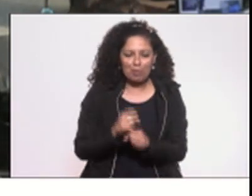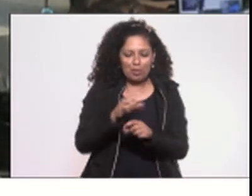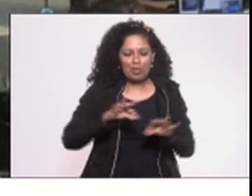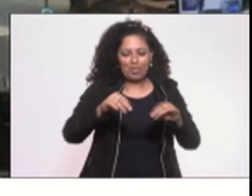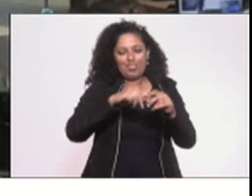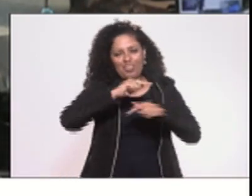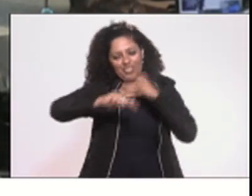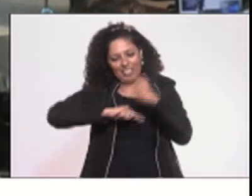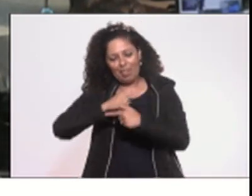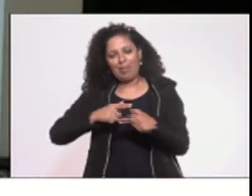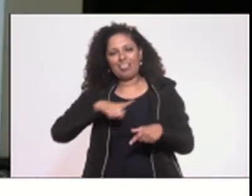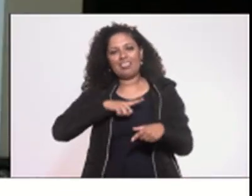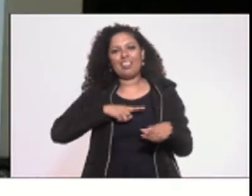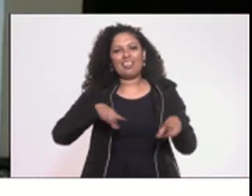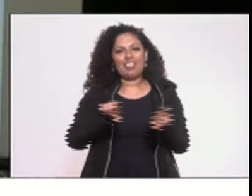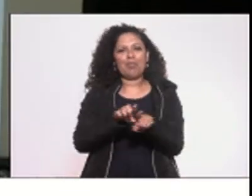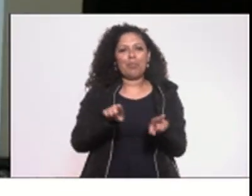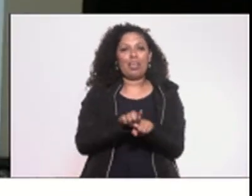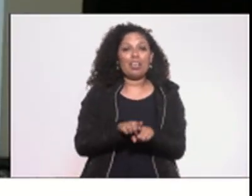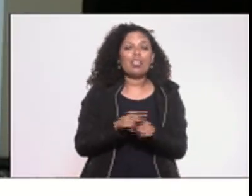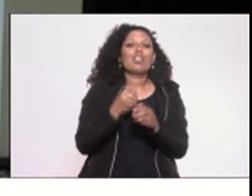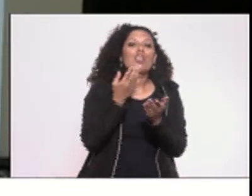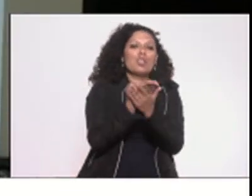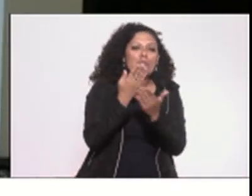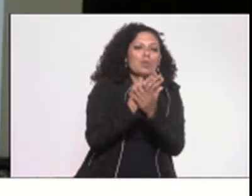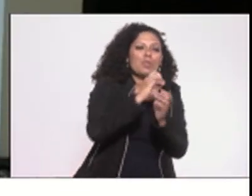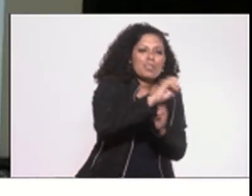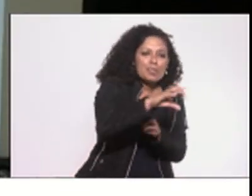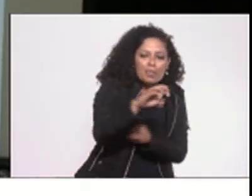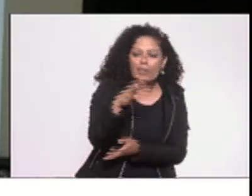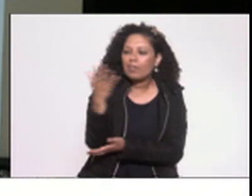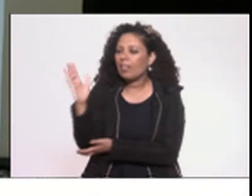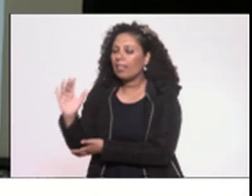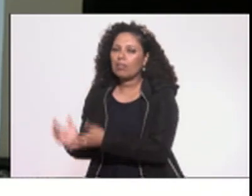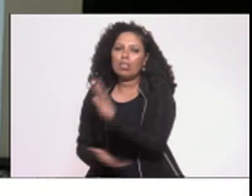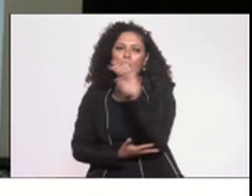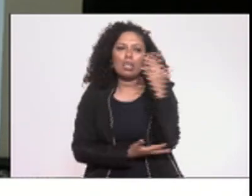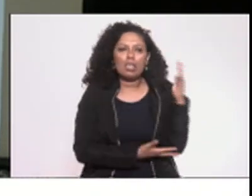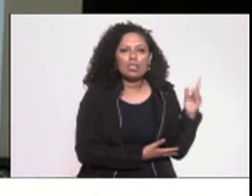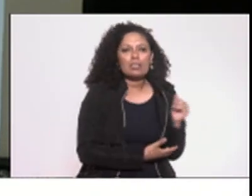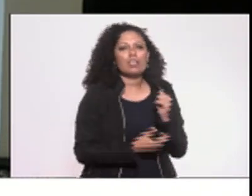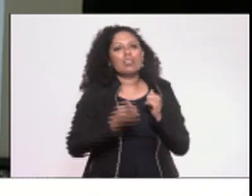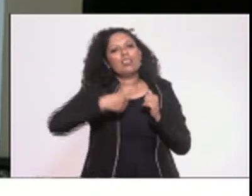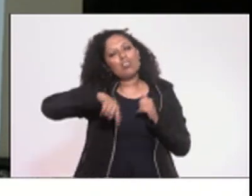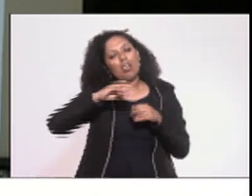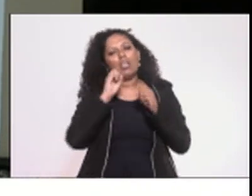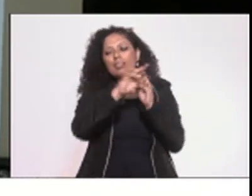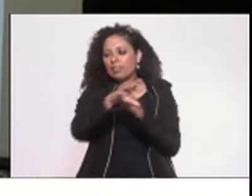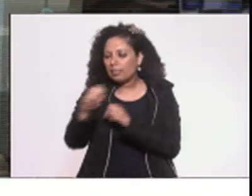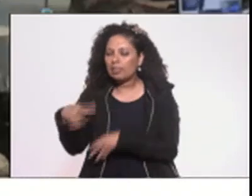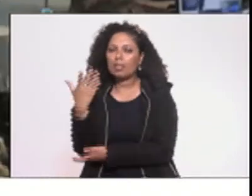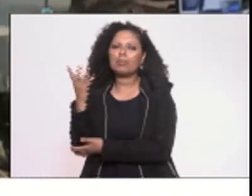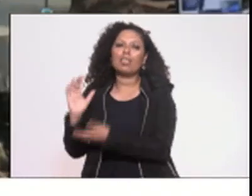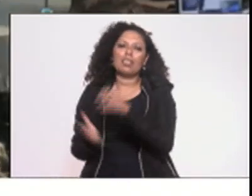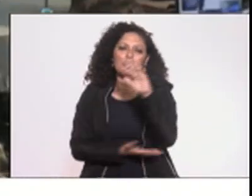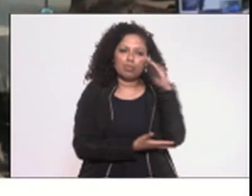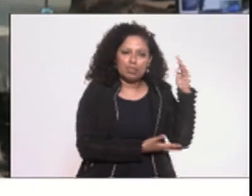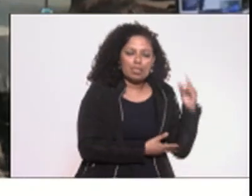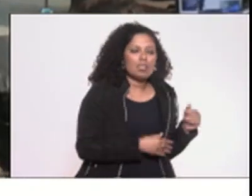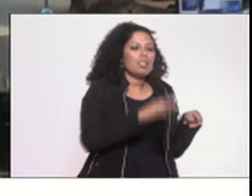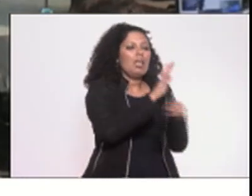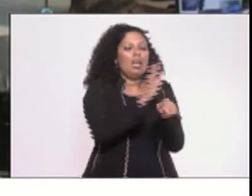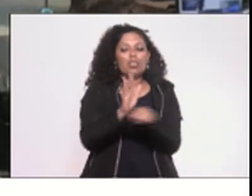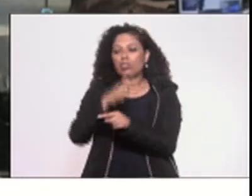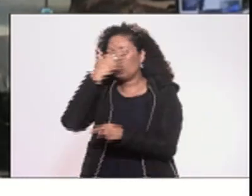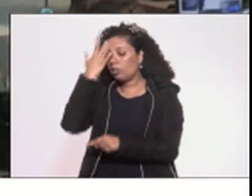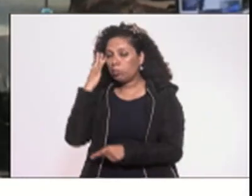nós temos também um trabalho de educação ambiental. Então, nesse trabalho de educação ambiental, fomentando nas pessoas